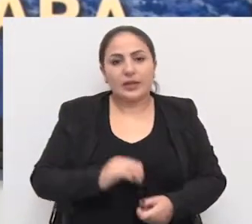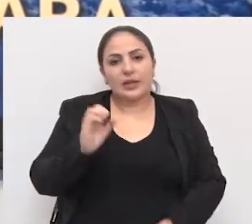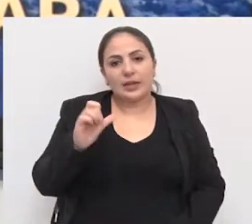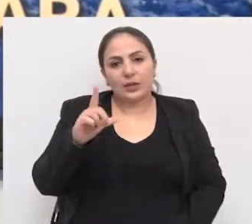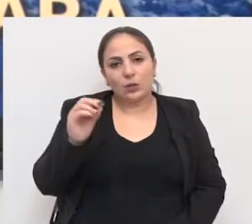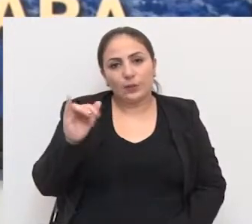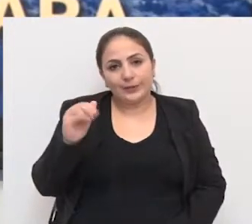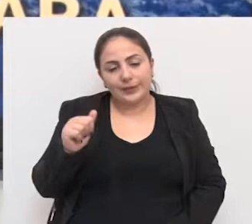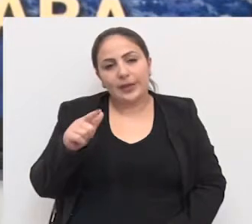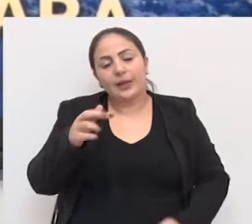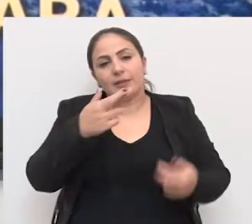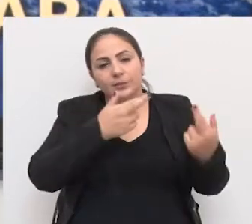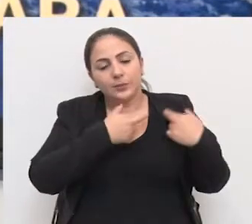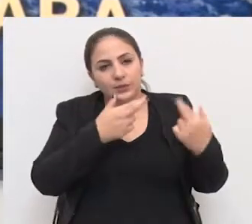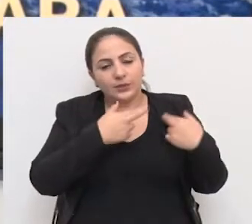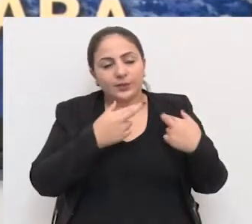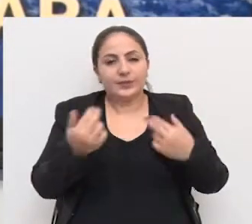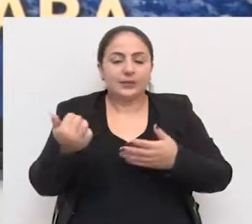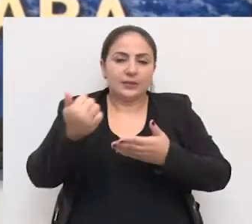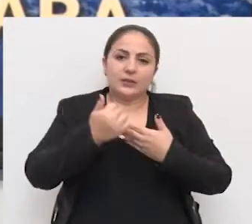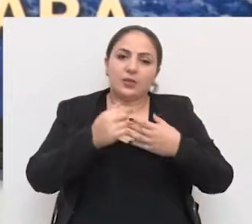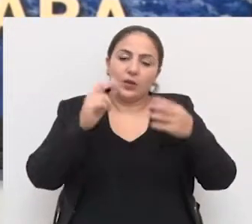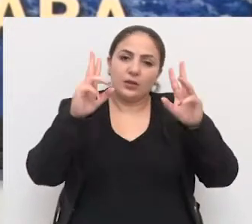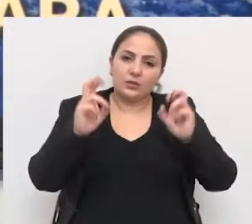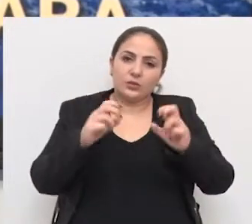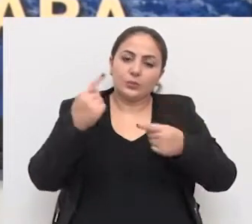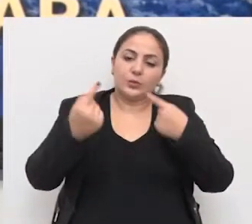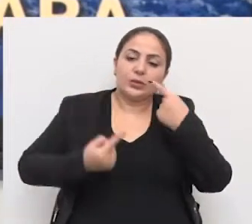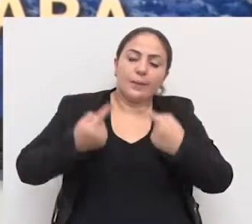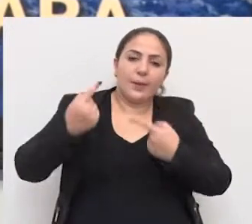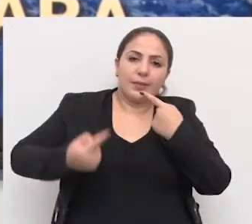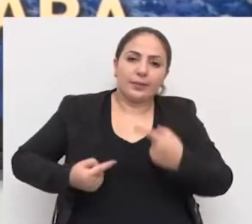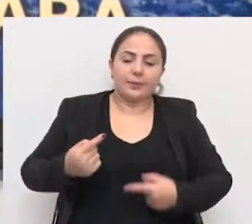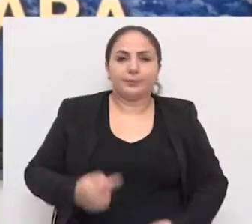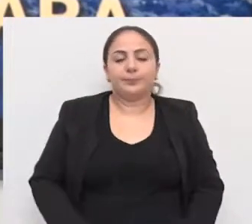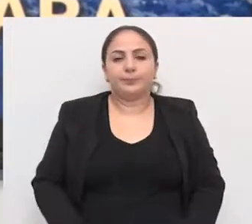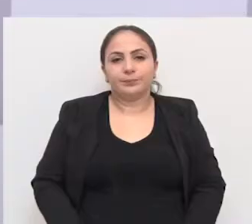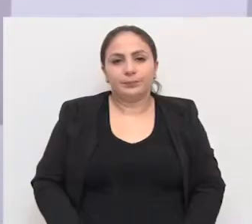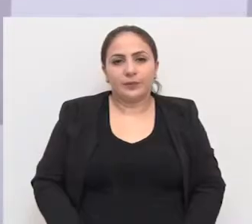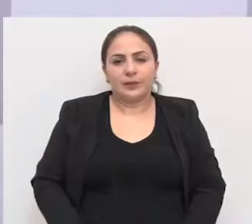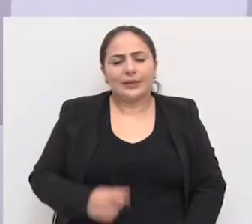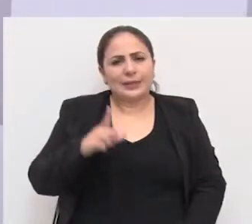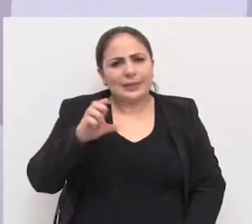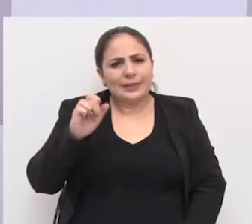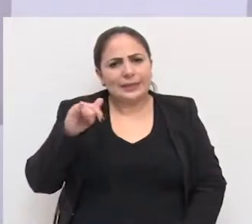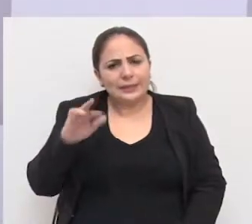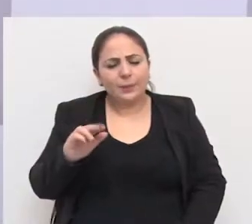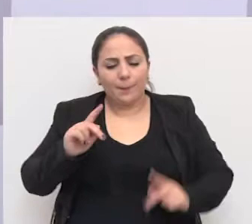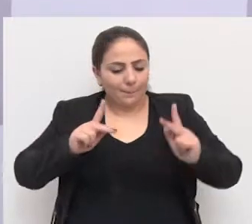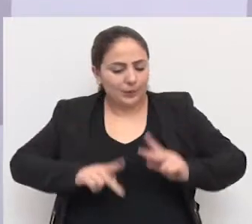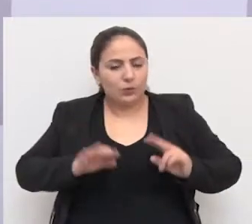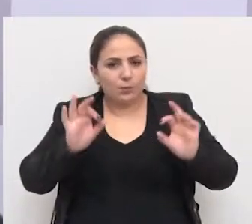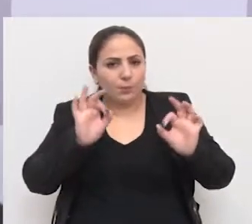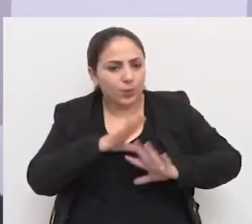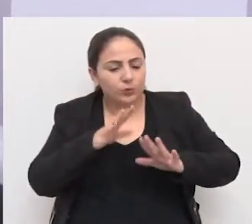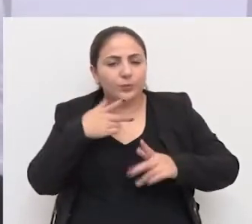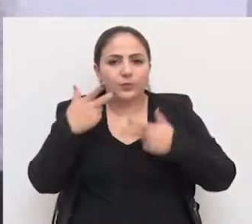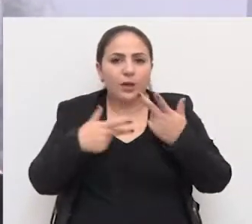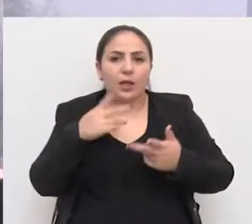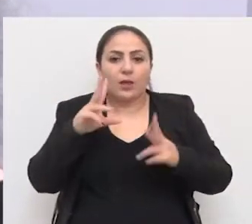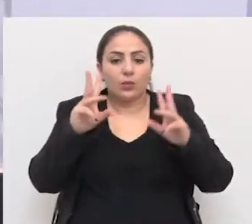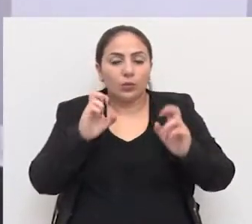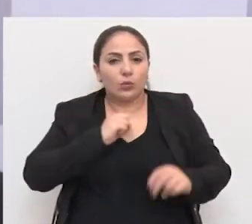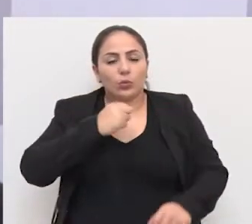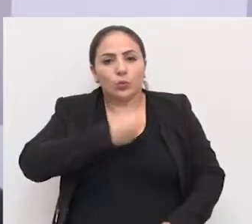Elenir Chapuis foi a responsável por trazer o assunto para o debate. Elenir é uma pessoa preparada para falar sobre